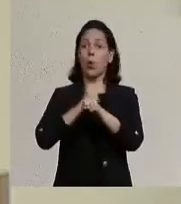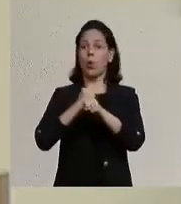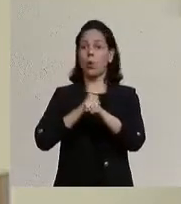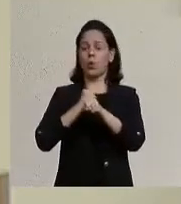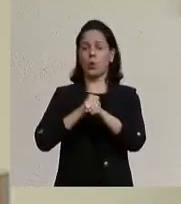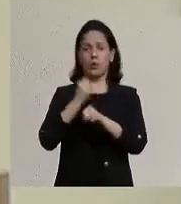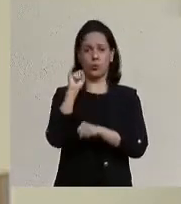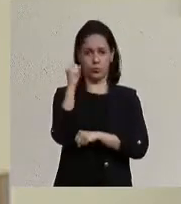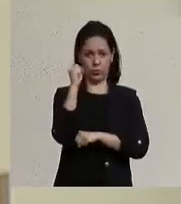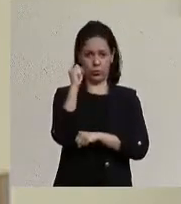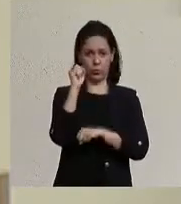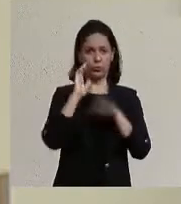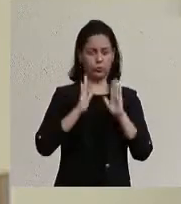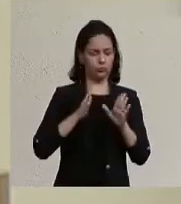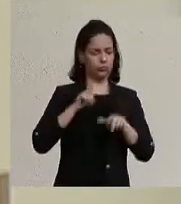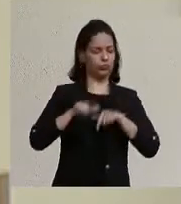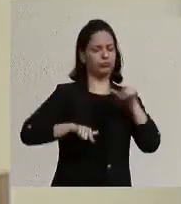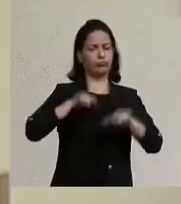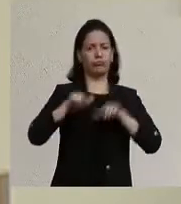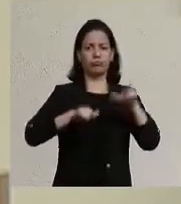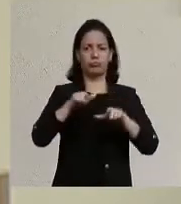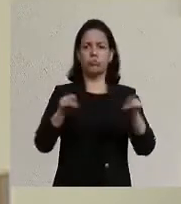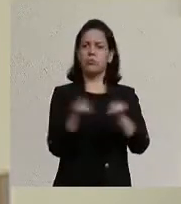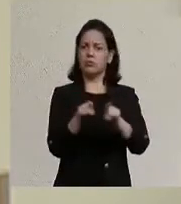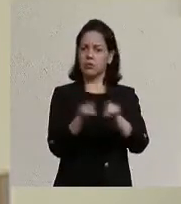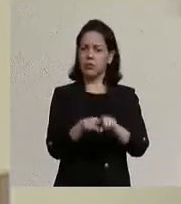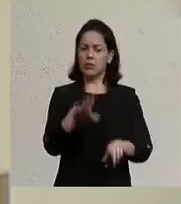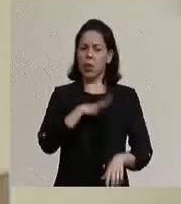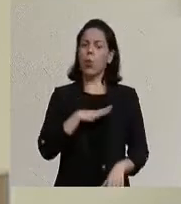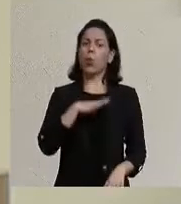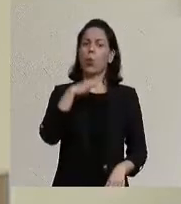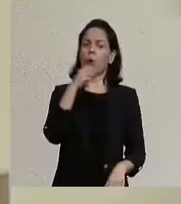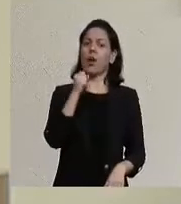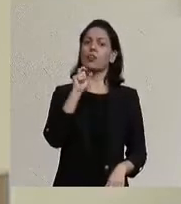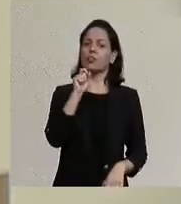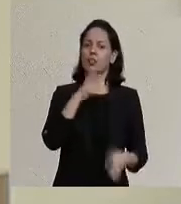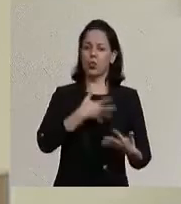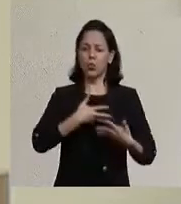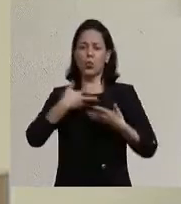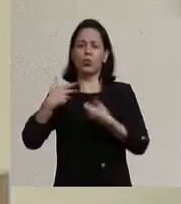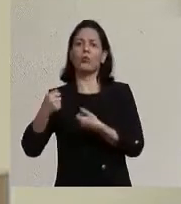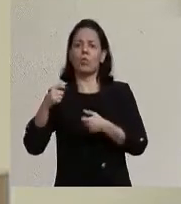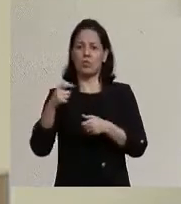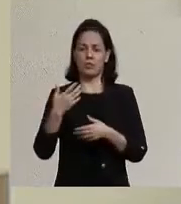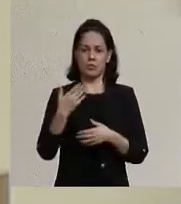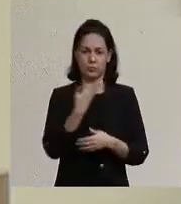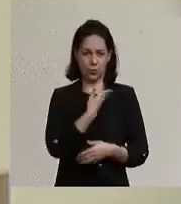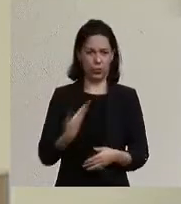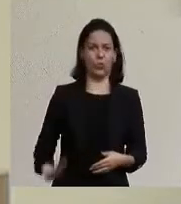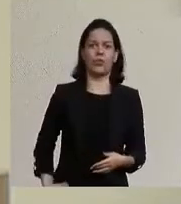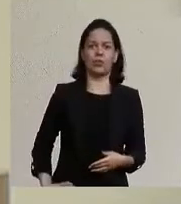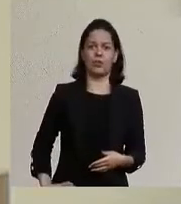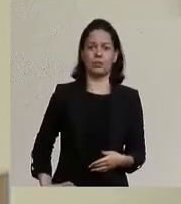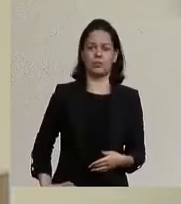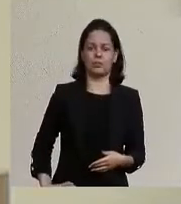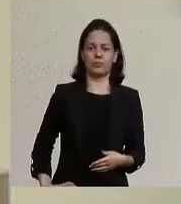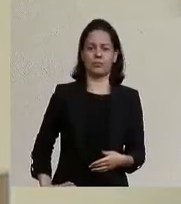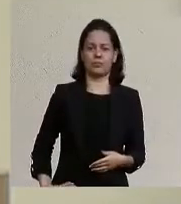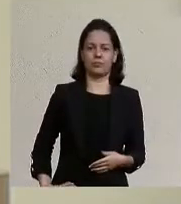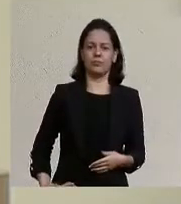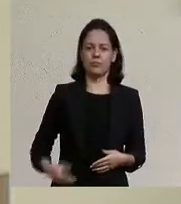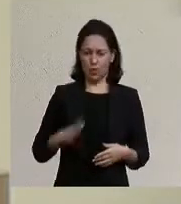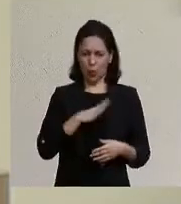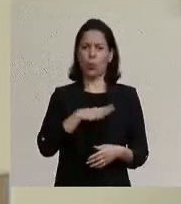e teve a coragem de sair foi convidado a ser candidato a Governador e teve a coragem de